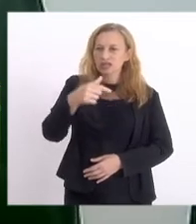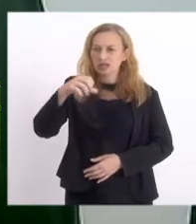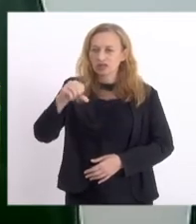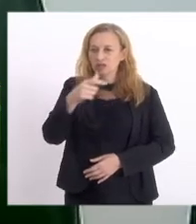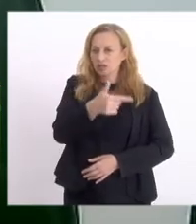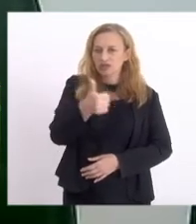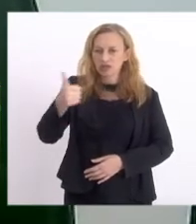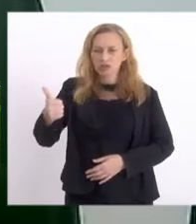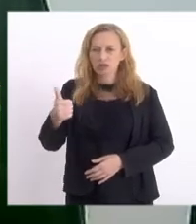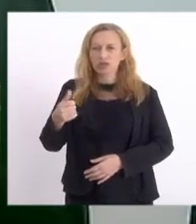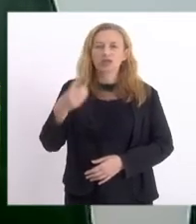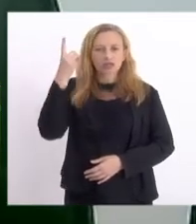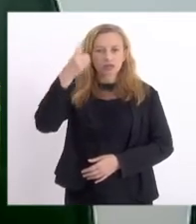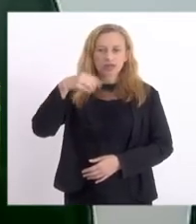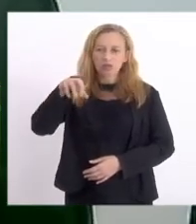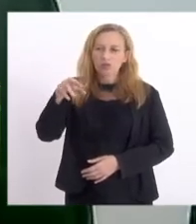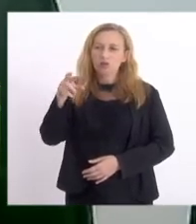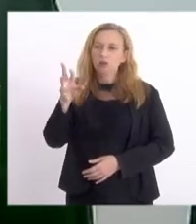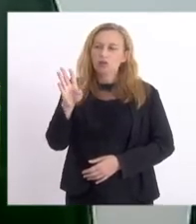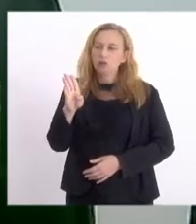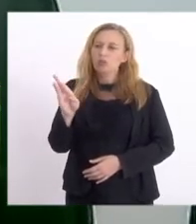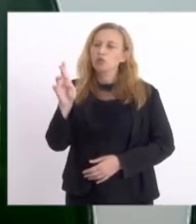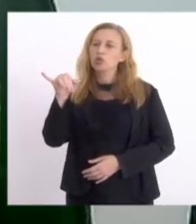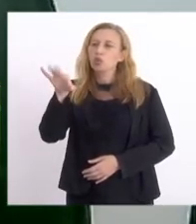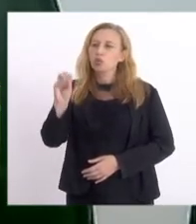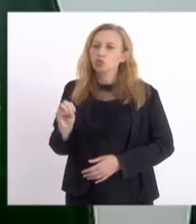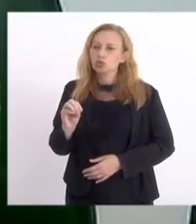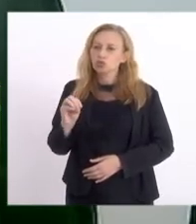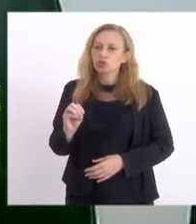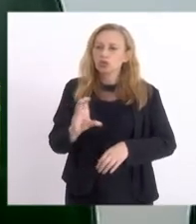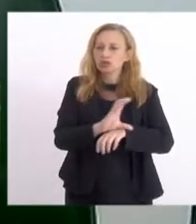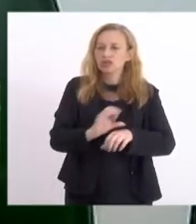4879/2021, autoria deputado Bruno Dallaire, parecer pela constitucionalidade com emenda.